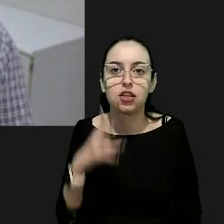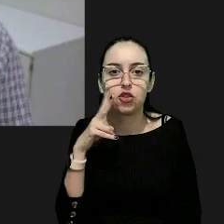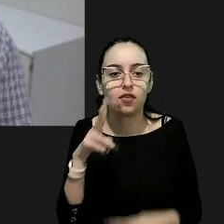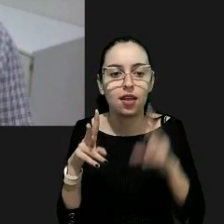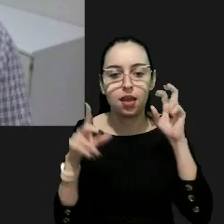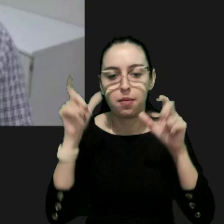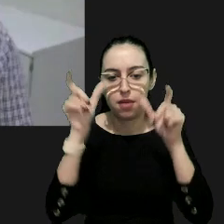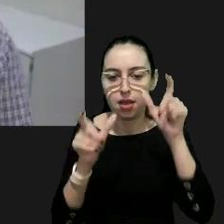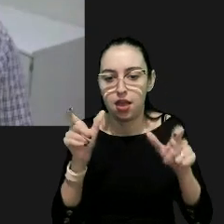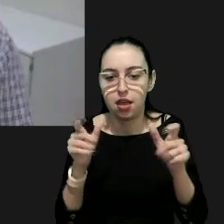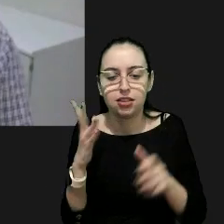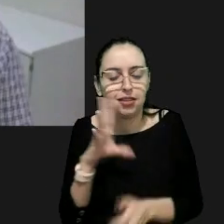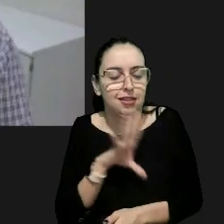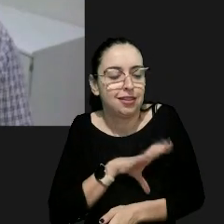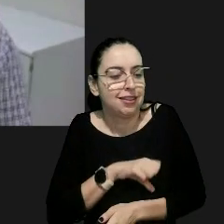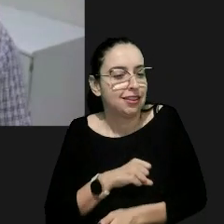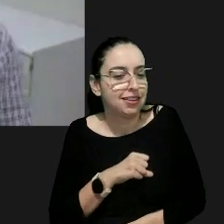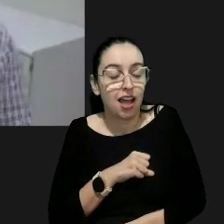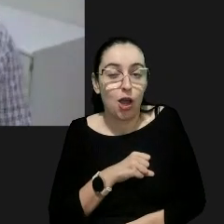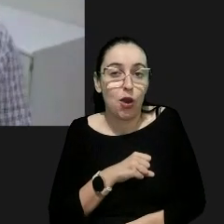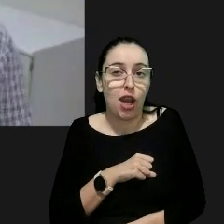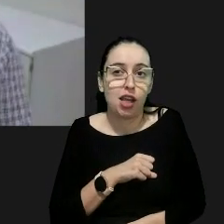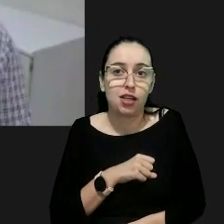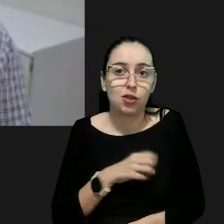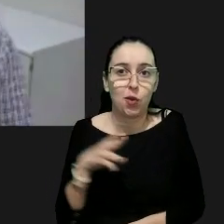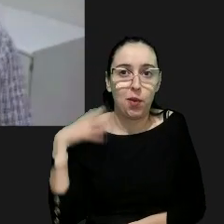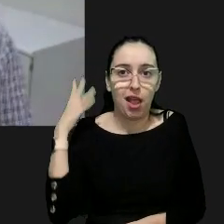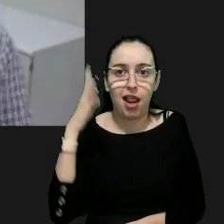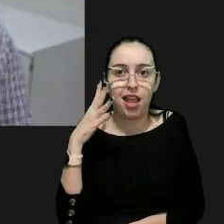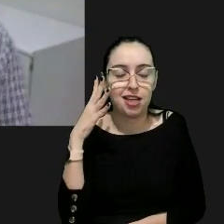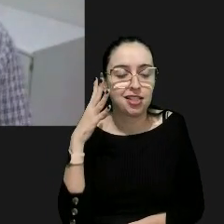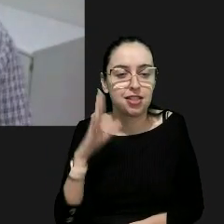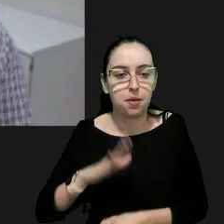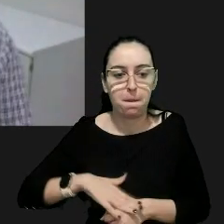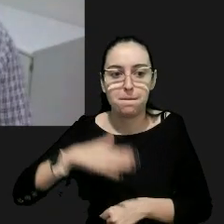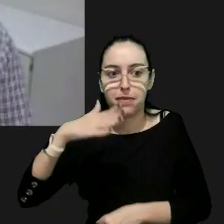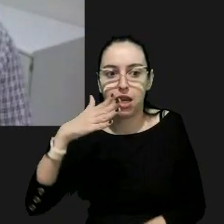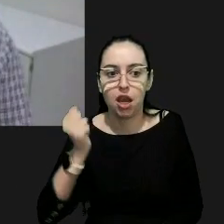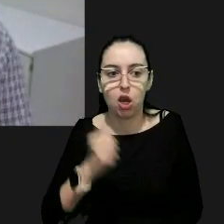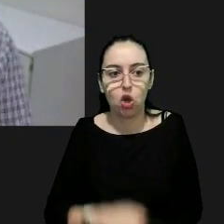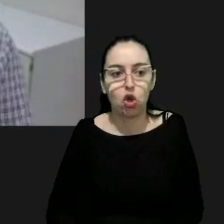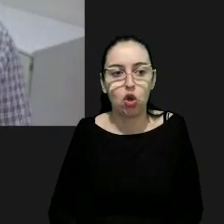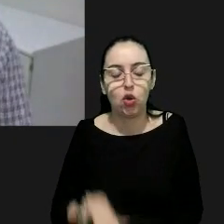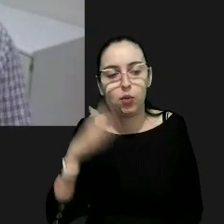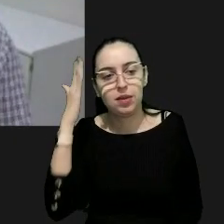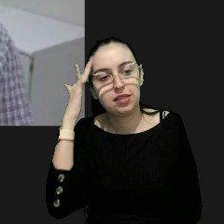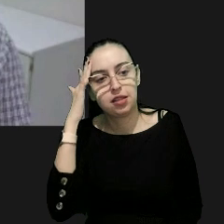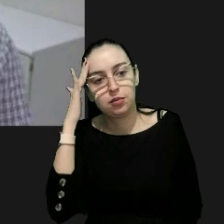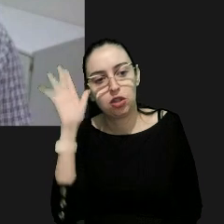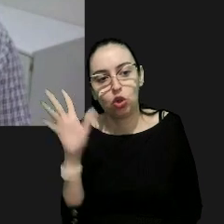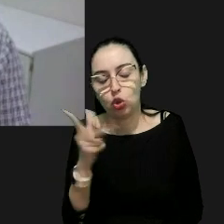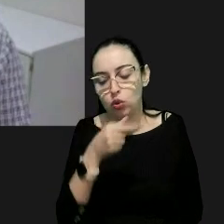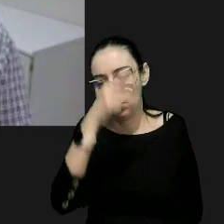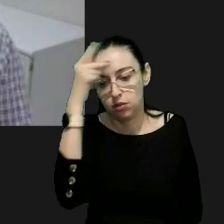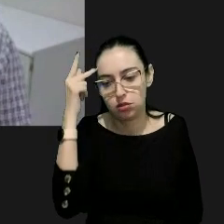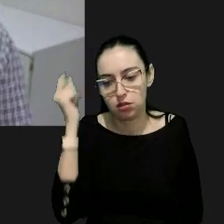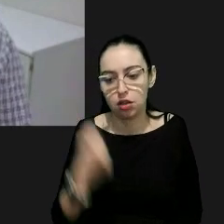Deus, porque Ah, assim, a gente vê pelas carinhas que tá todo mundo adorando, acho que você superou a expectativa de todo